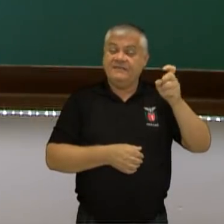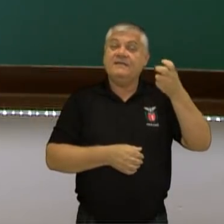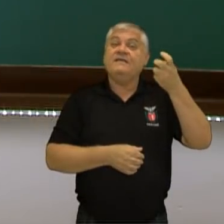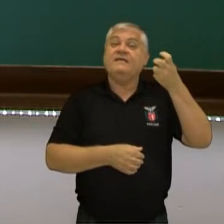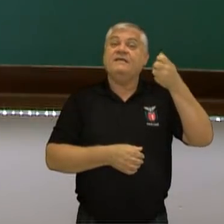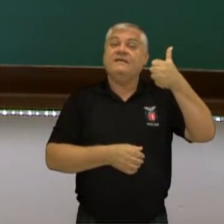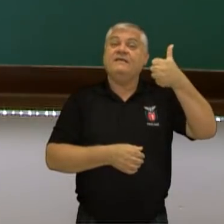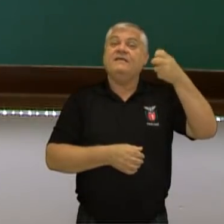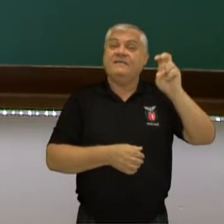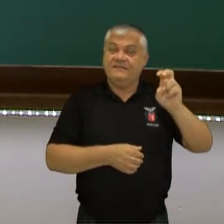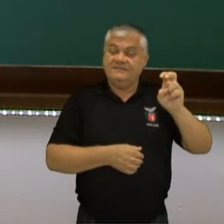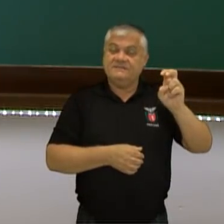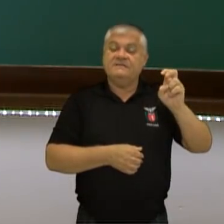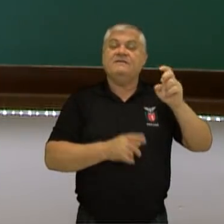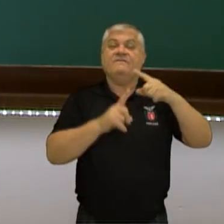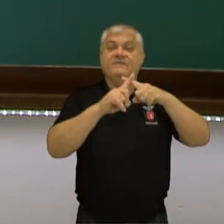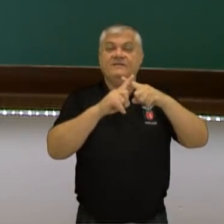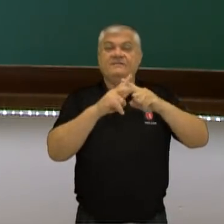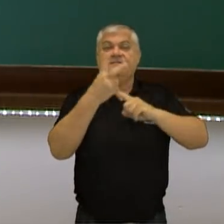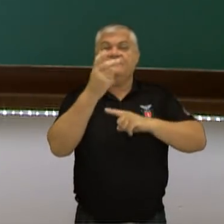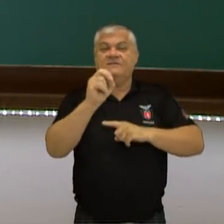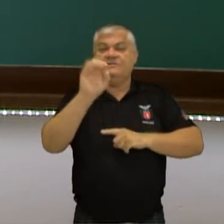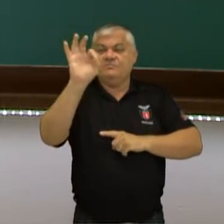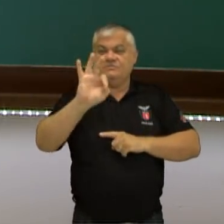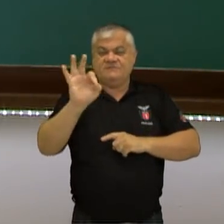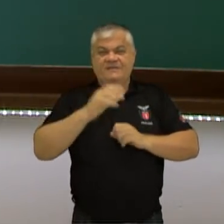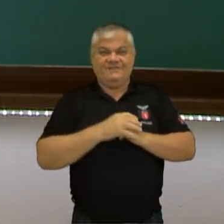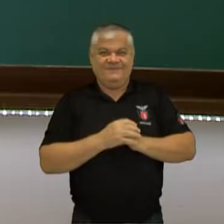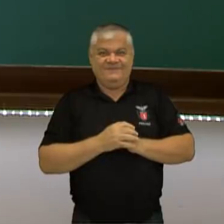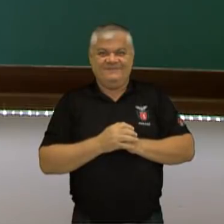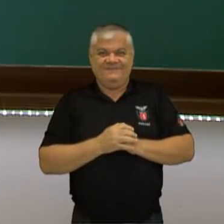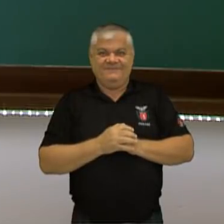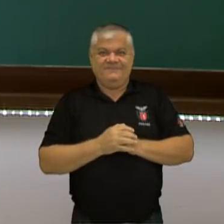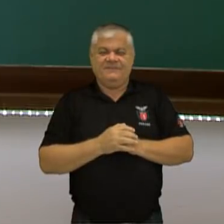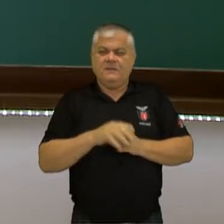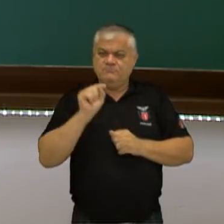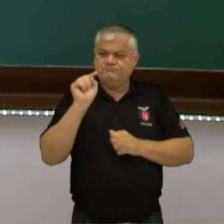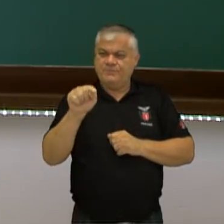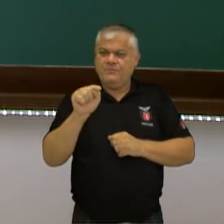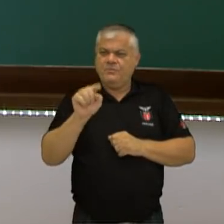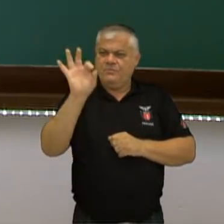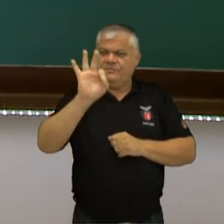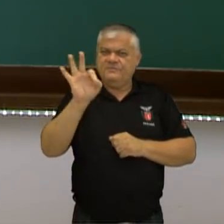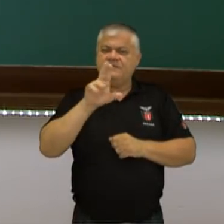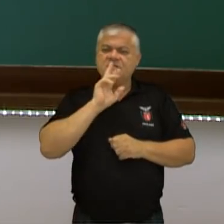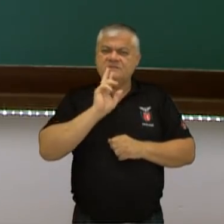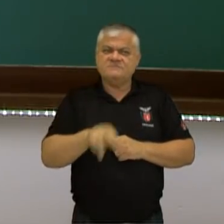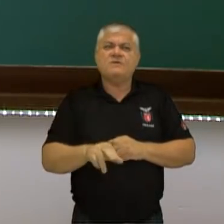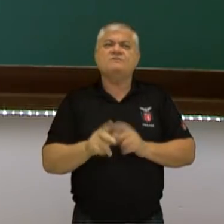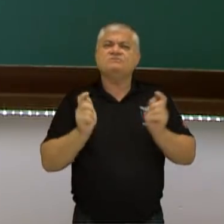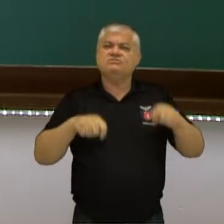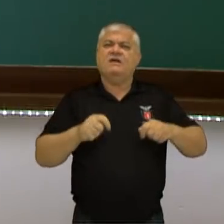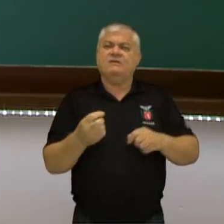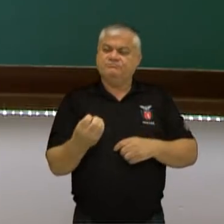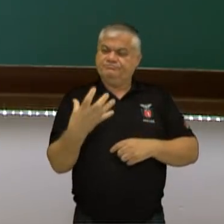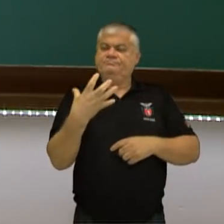digitar o 20 do porcento e apertar o botão de porcentagem. Quando eu aperto o botão de porcentagem, pode ser que o resultado já